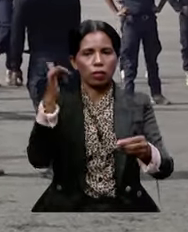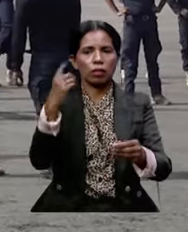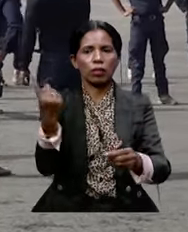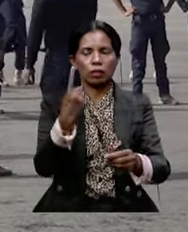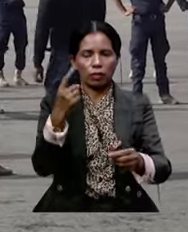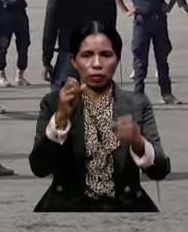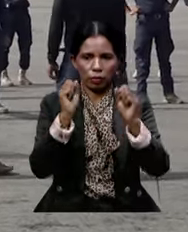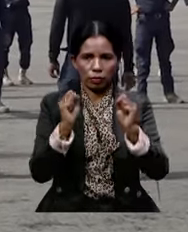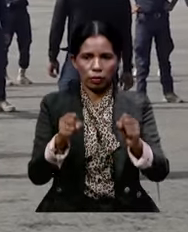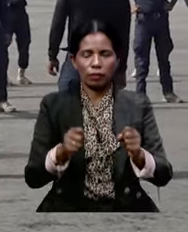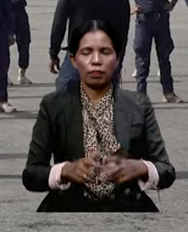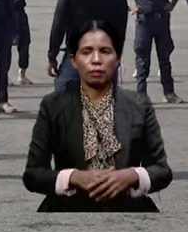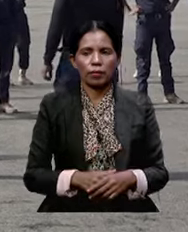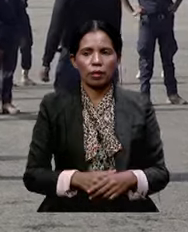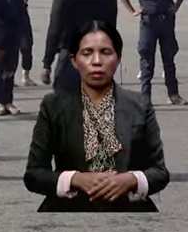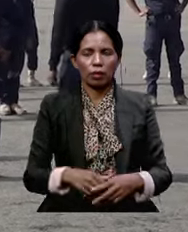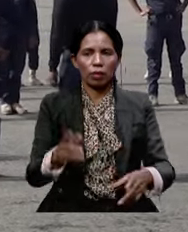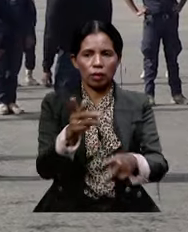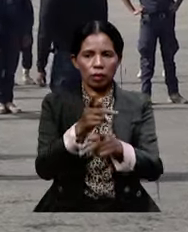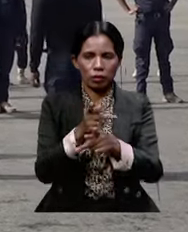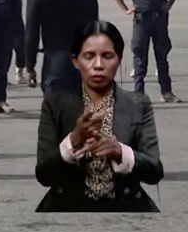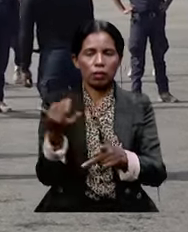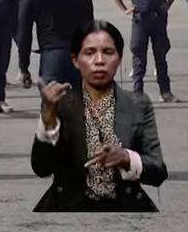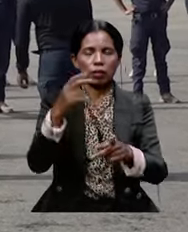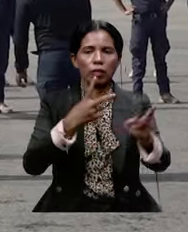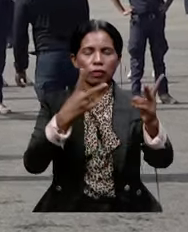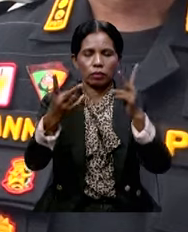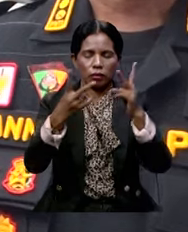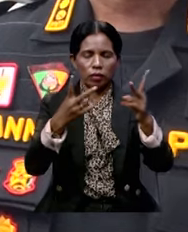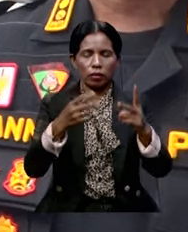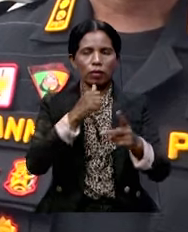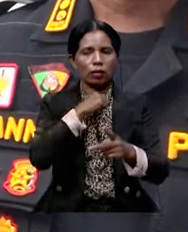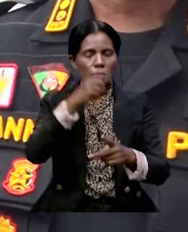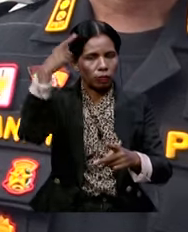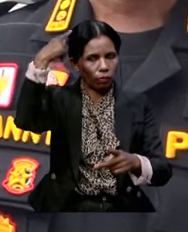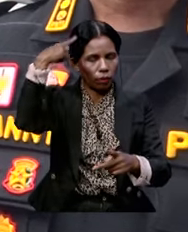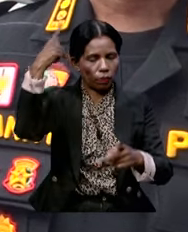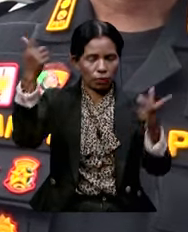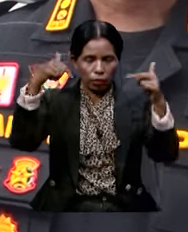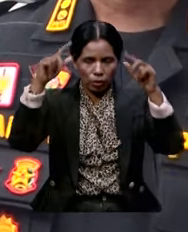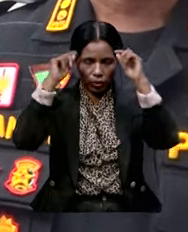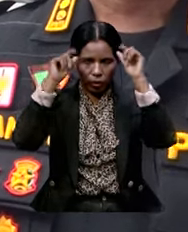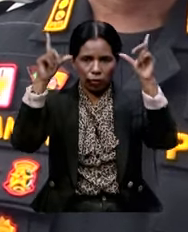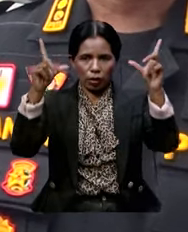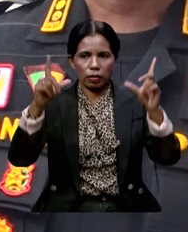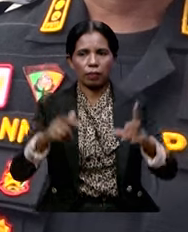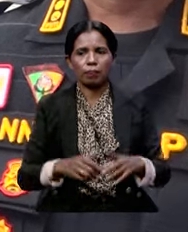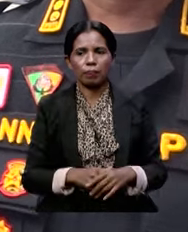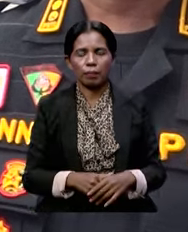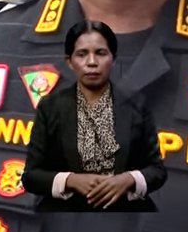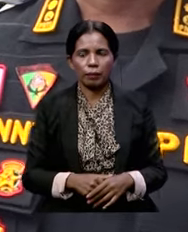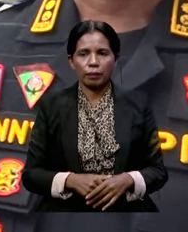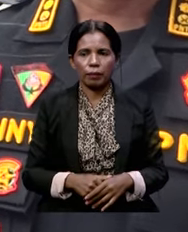to bela assegura visita sua santidade Papa Maia a